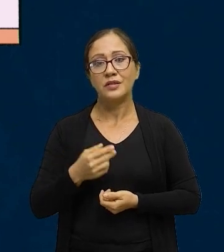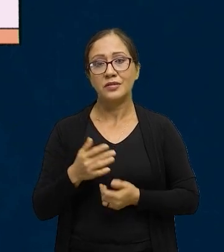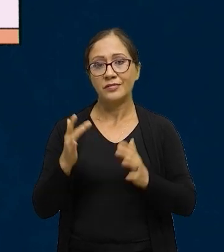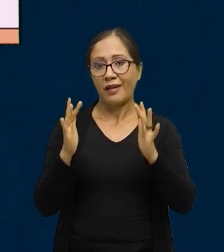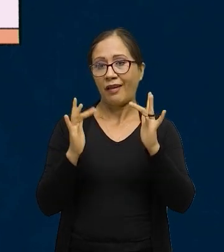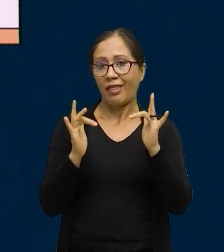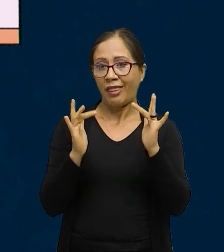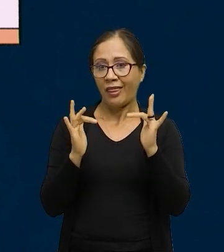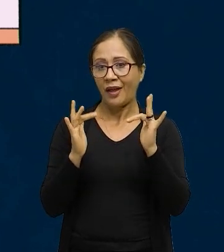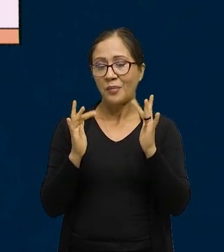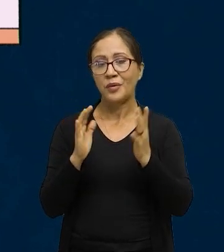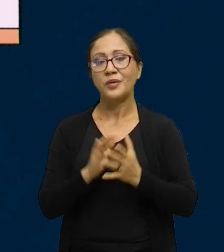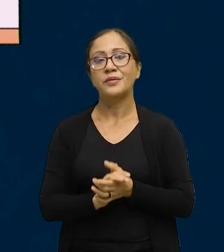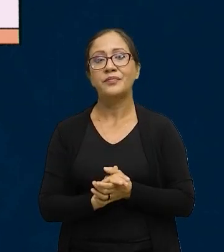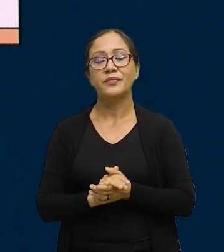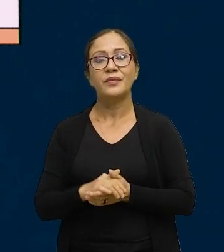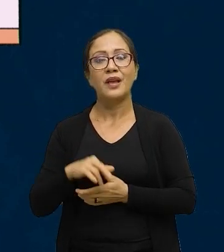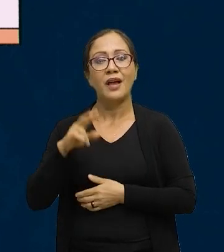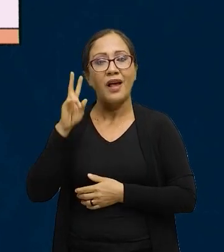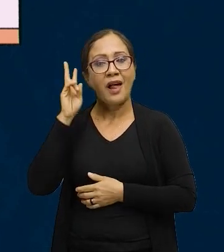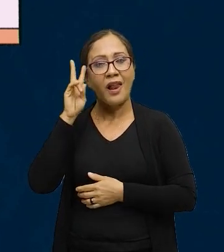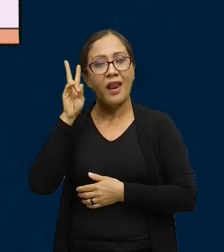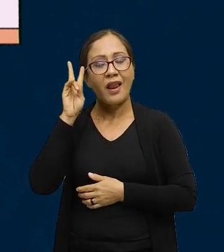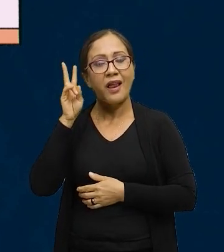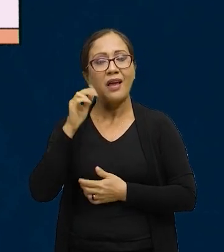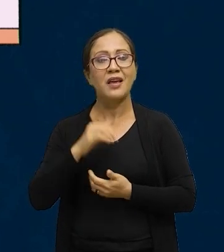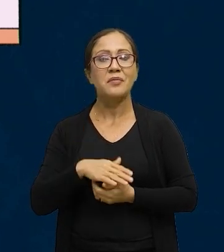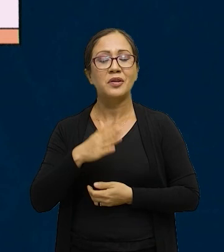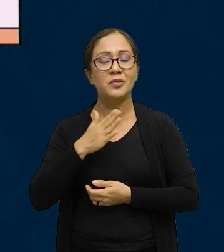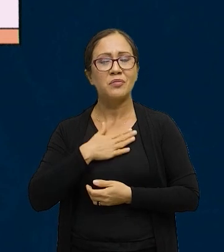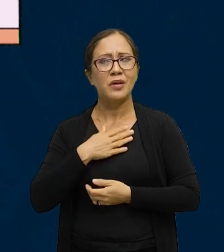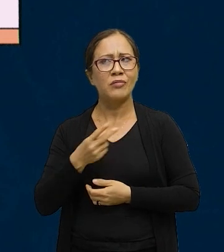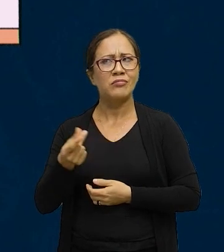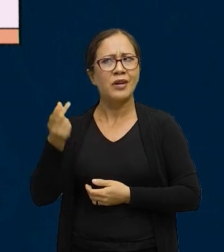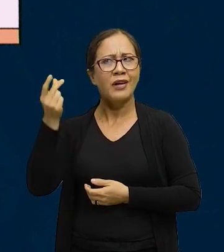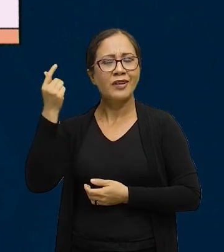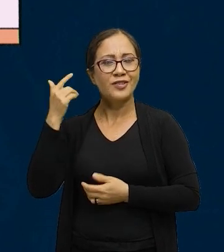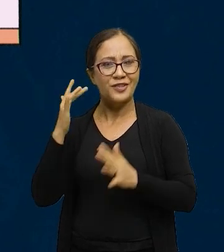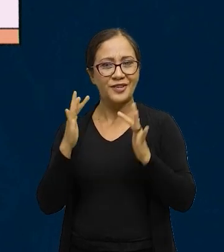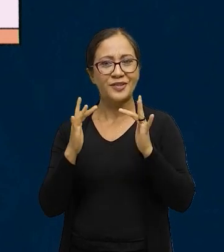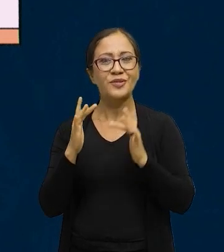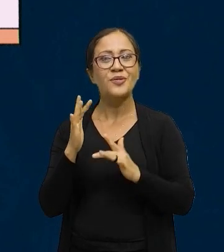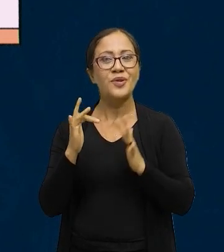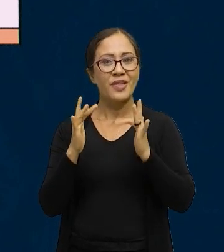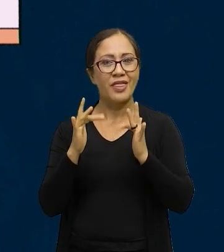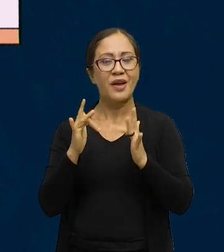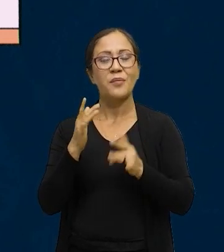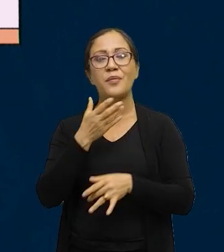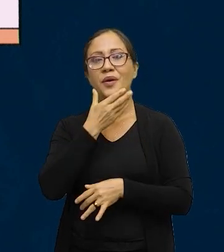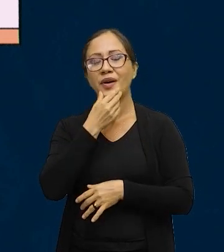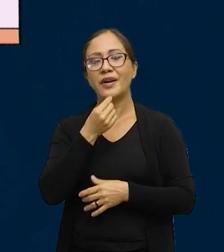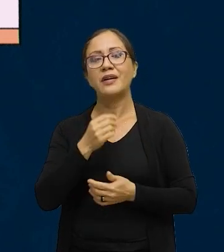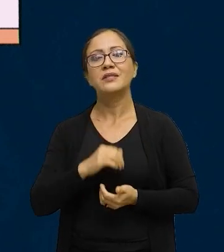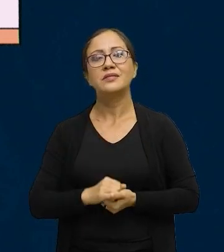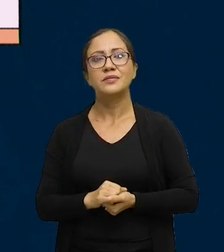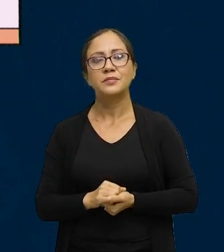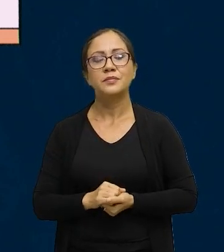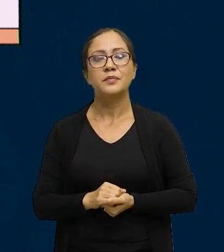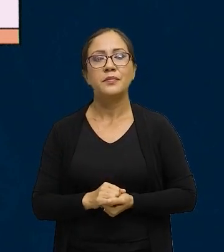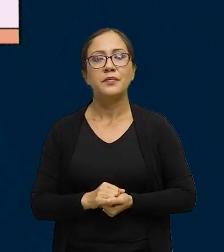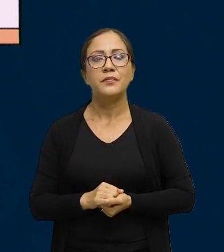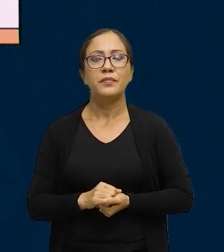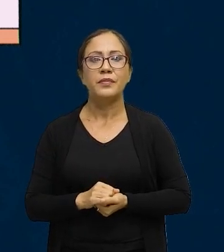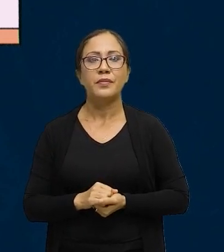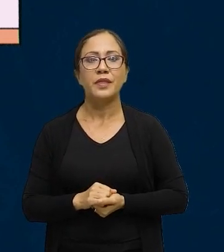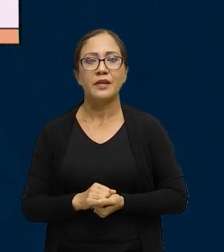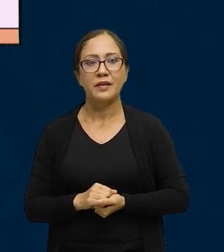né? Lembra do meu antigo namorado? Seu tema, namorado. O